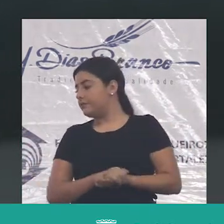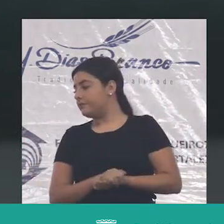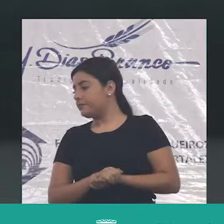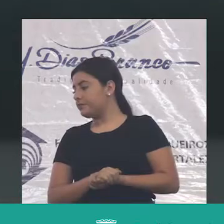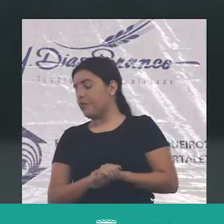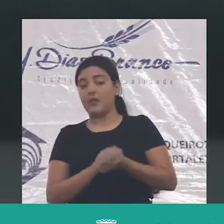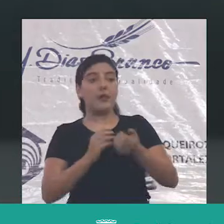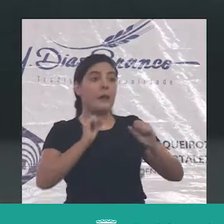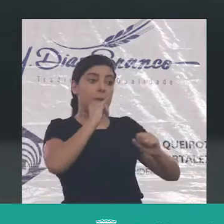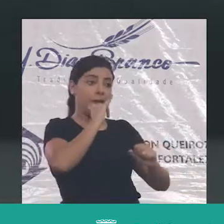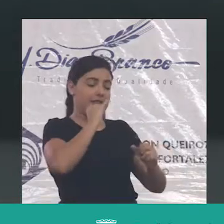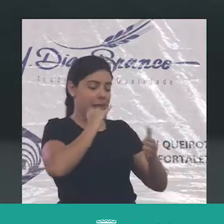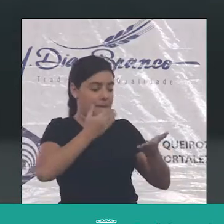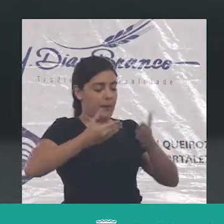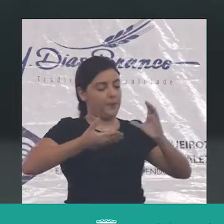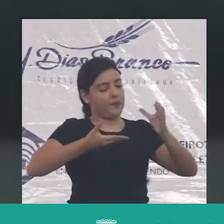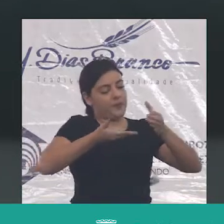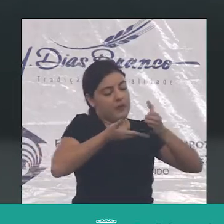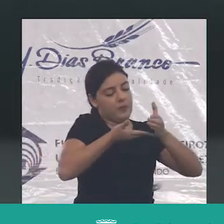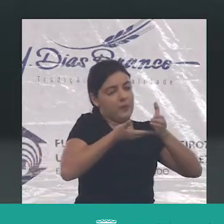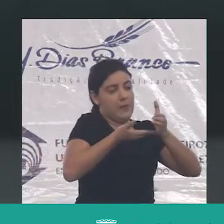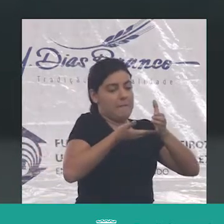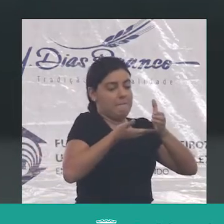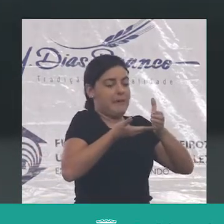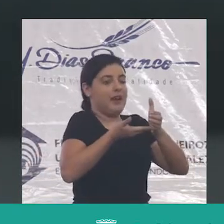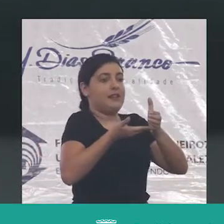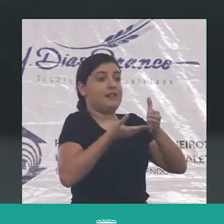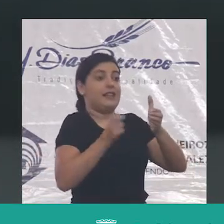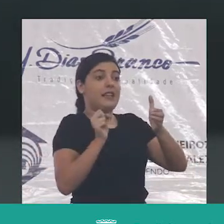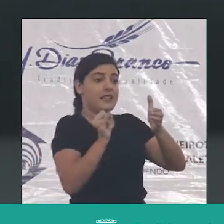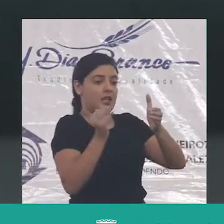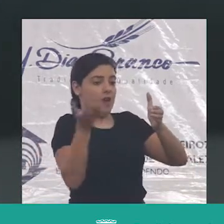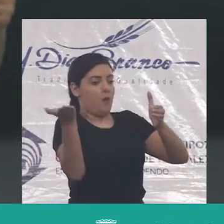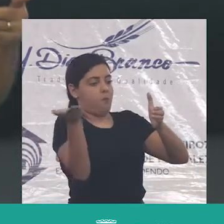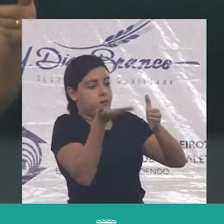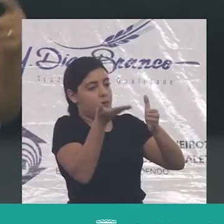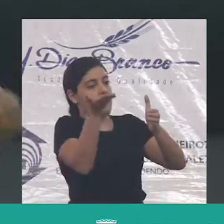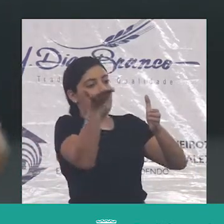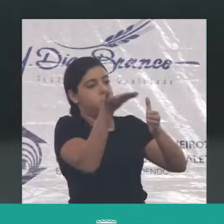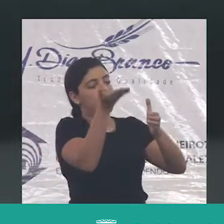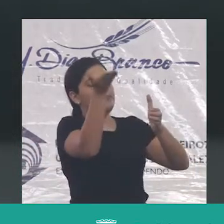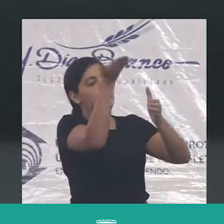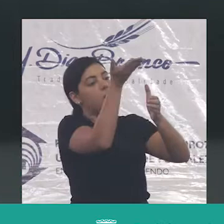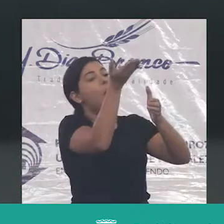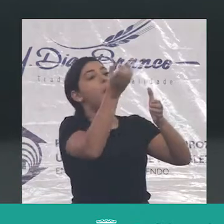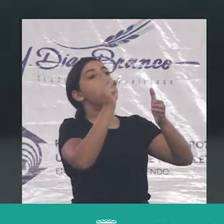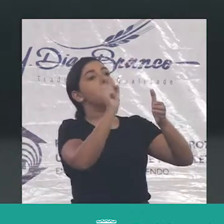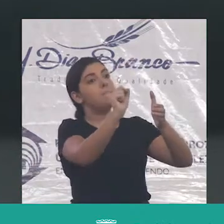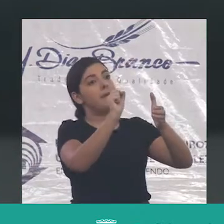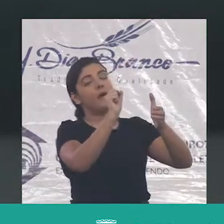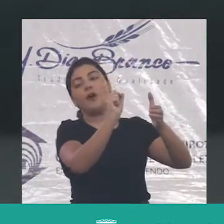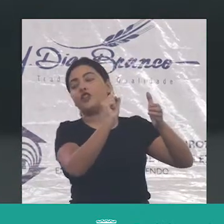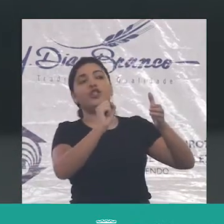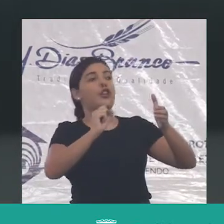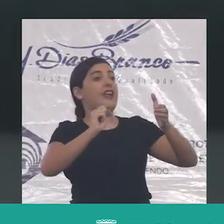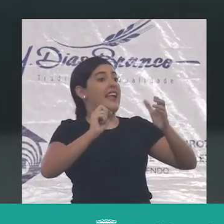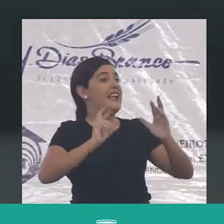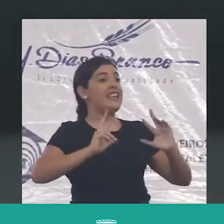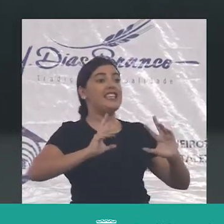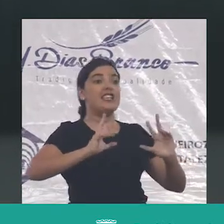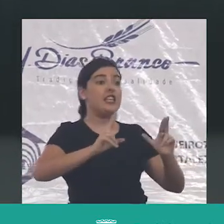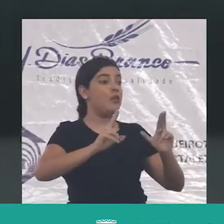base. Toda vida que o corte for paralelo à base, se for prisma, os cortes vão ser todos